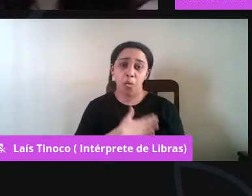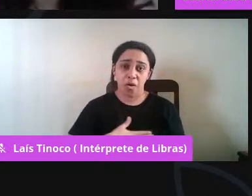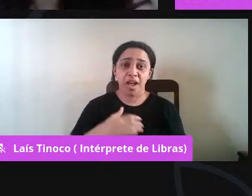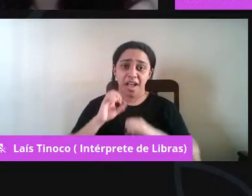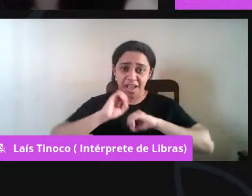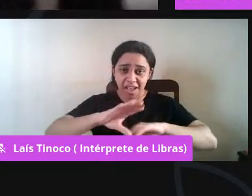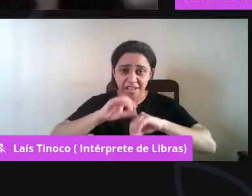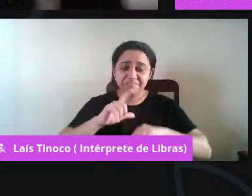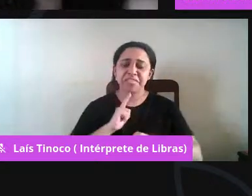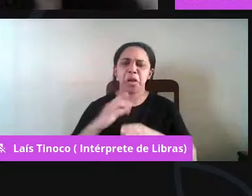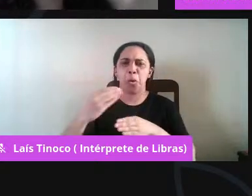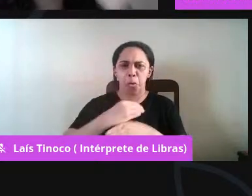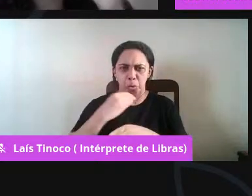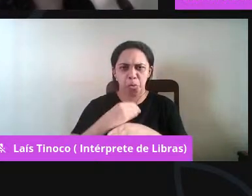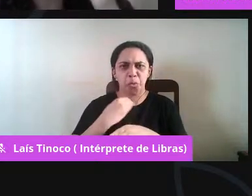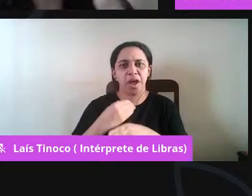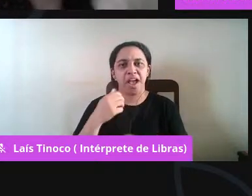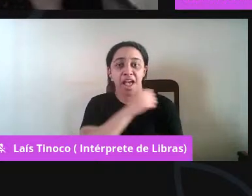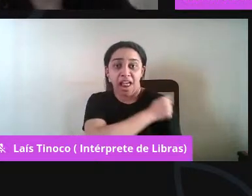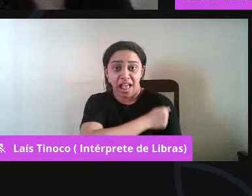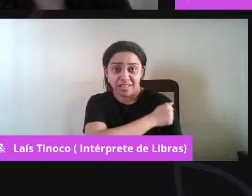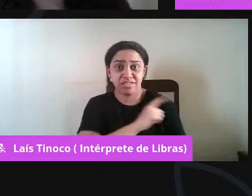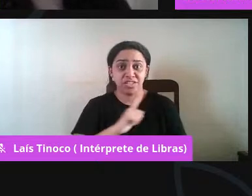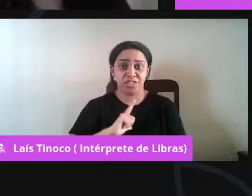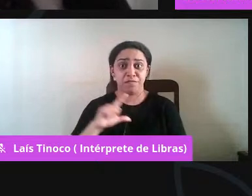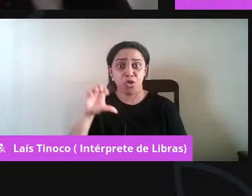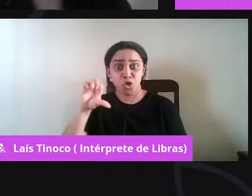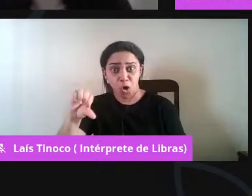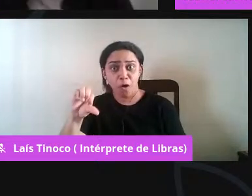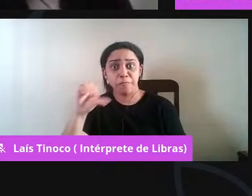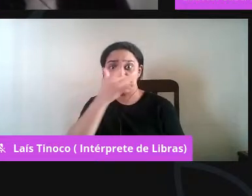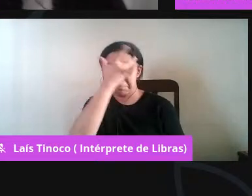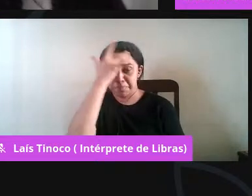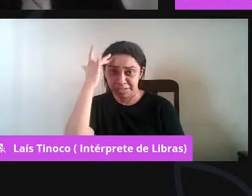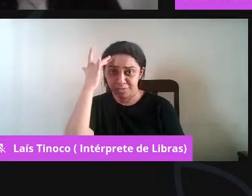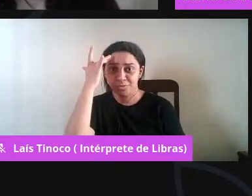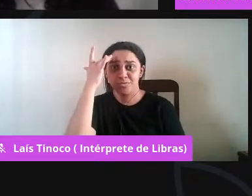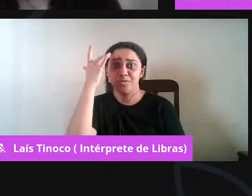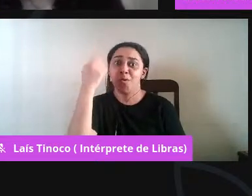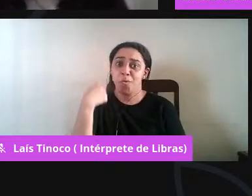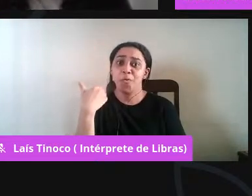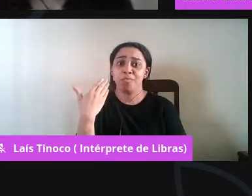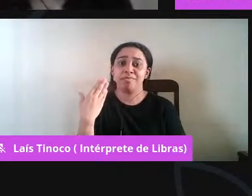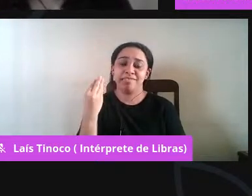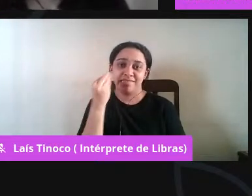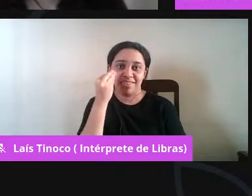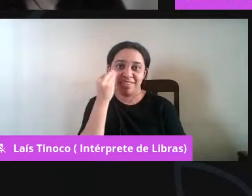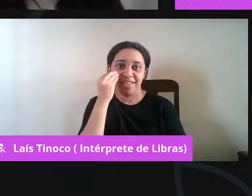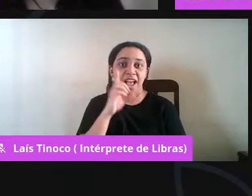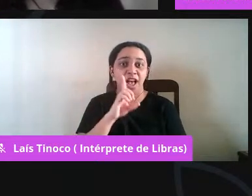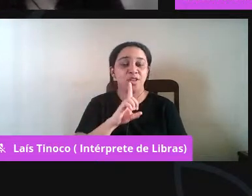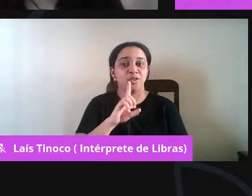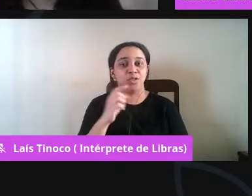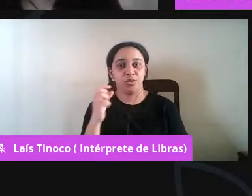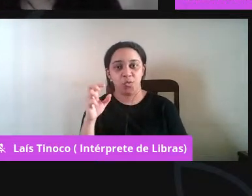meus orientandos. Esse ano eu tive 9 candidatos para ser orientando meu. 4 de doutorado e 5 de